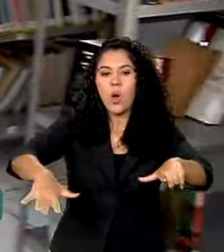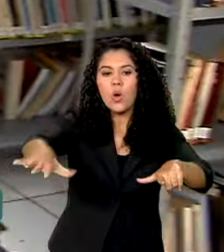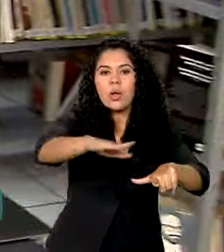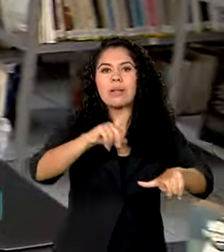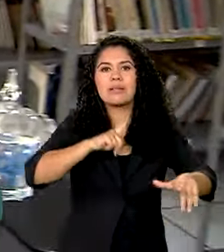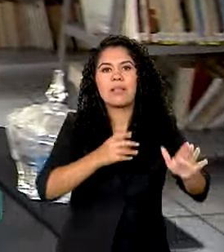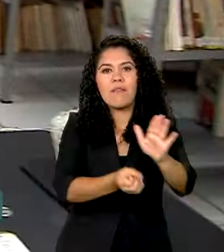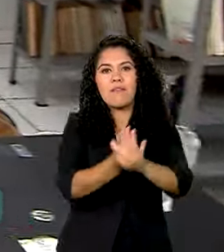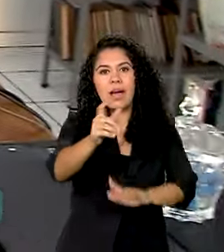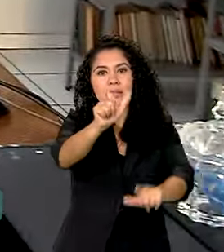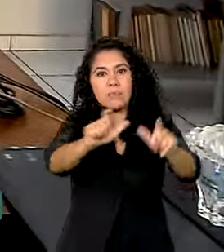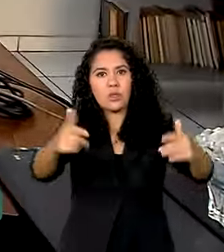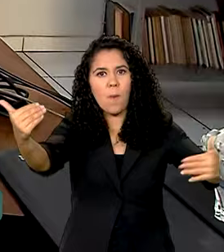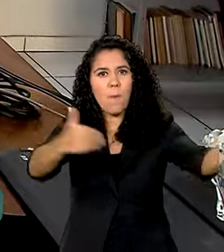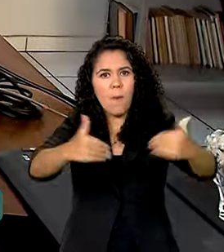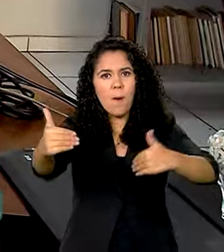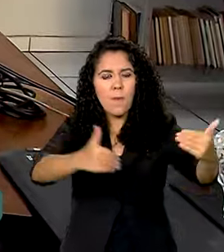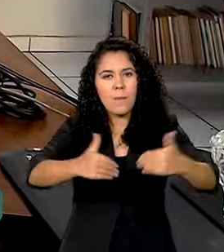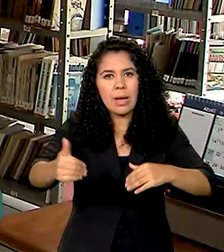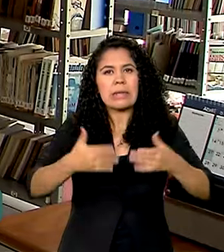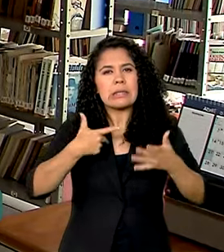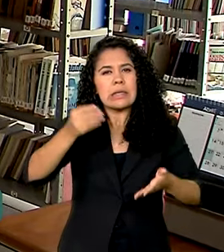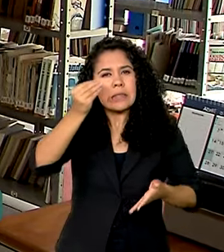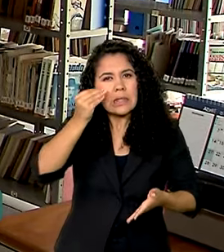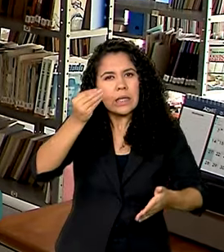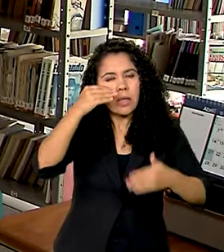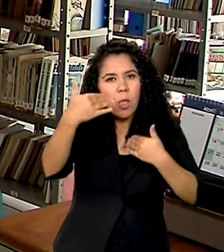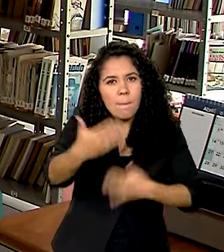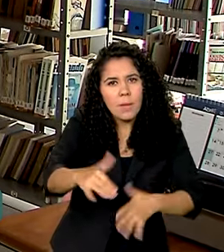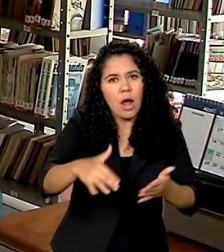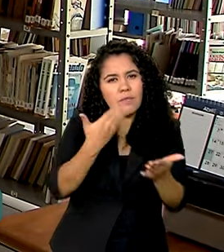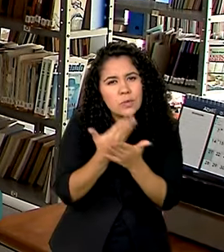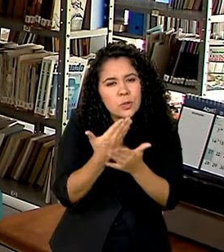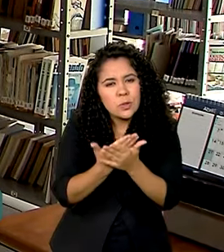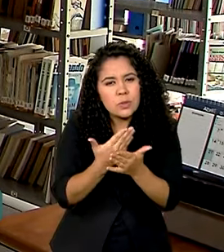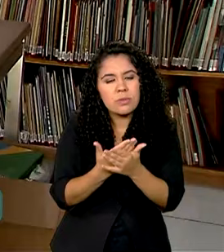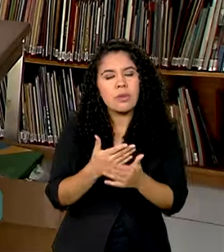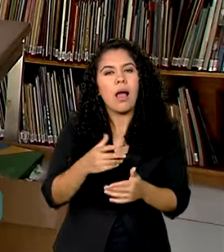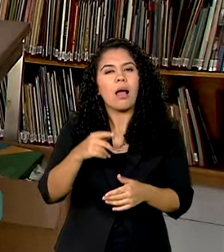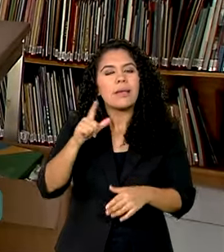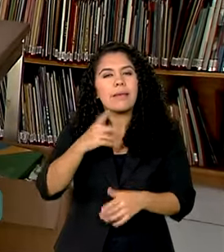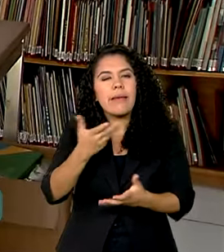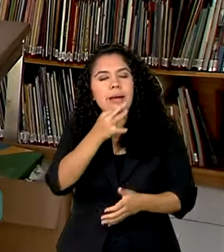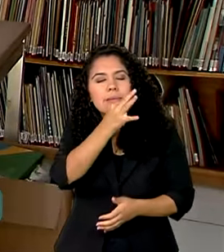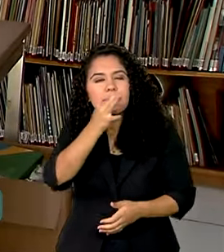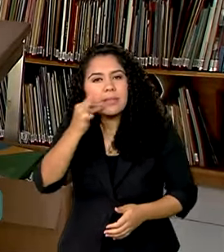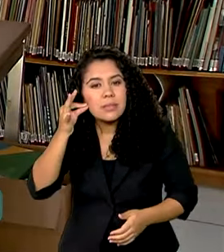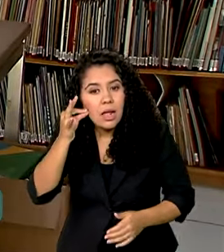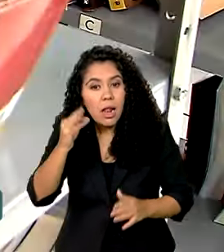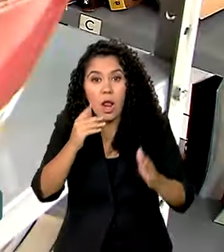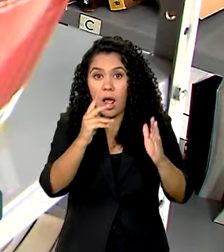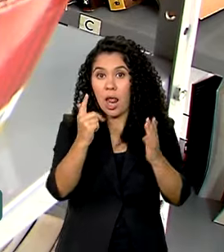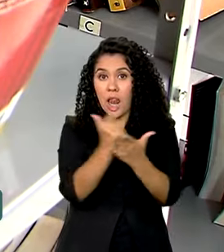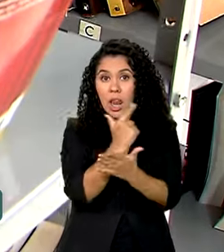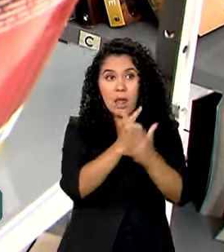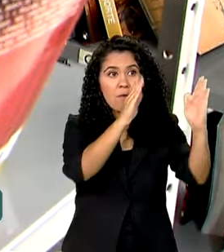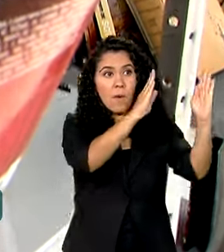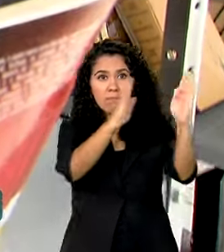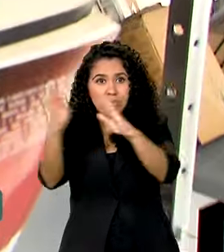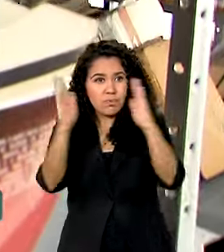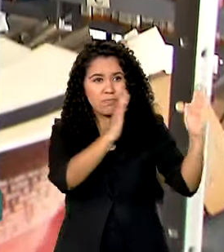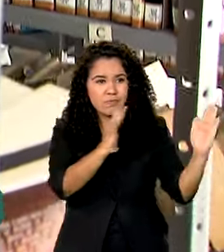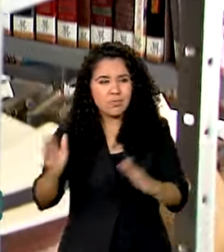por concurseiros que procuram um lugar silencioso para os estudos. Para ele, o acervo de livros já está um